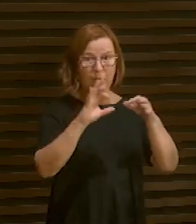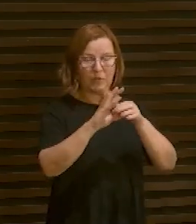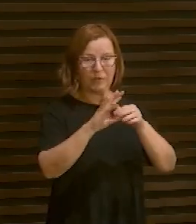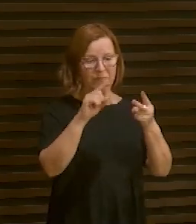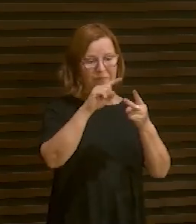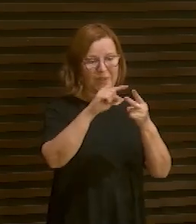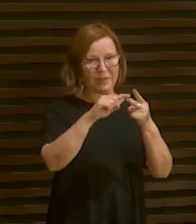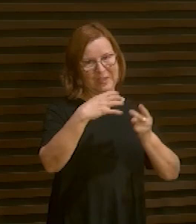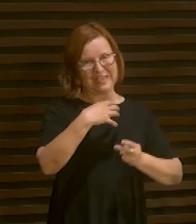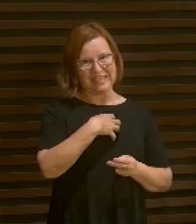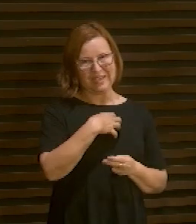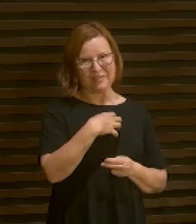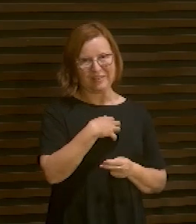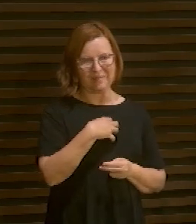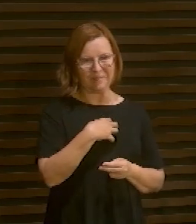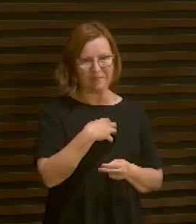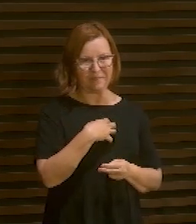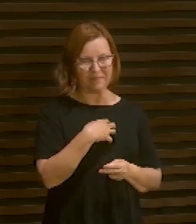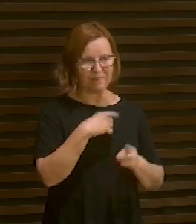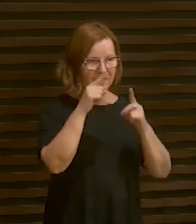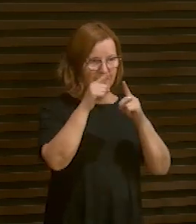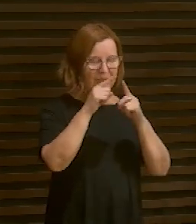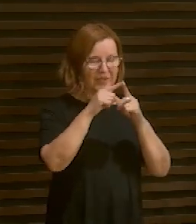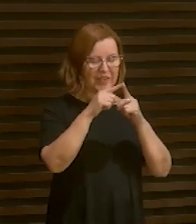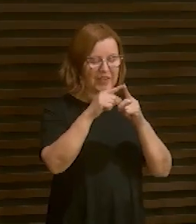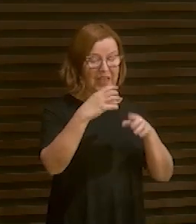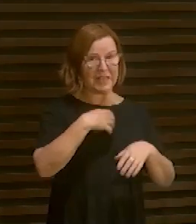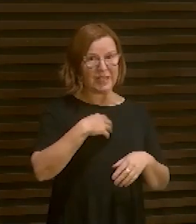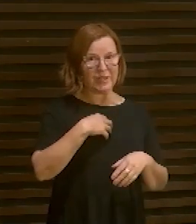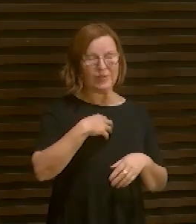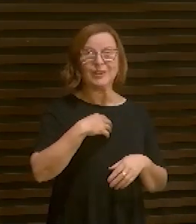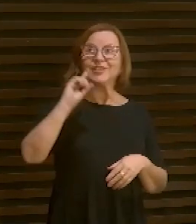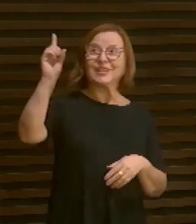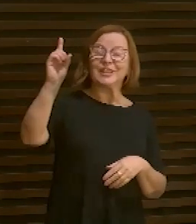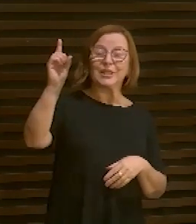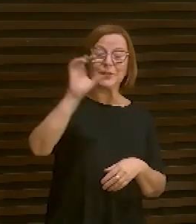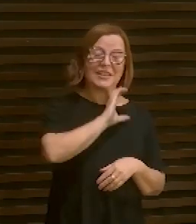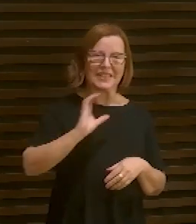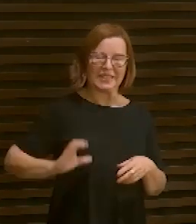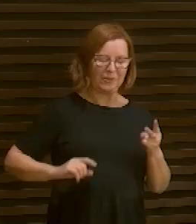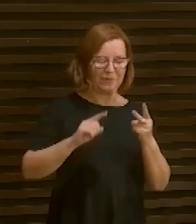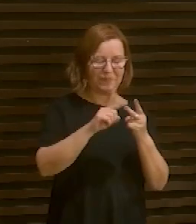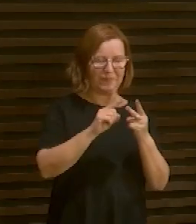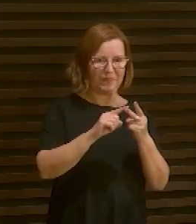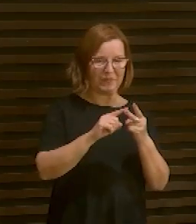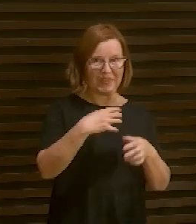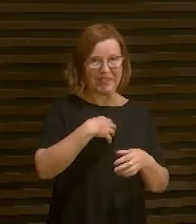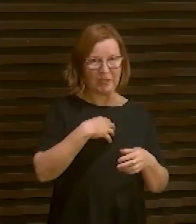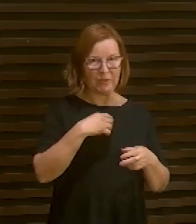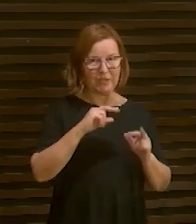duas naturezas. A natureza divina, o Cristo, e a natureza